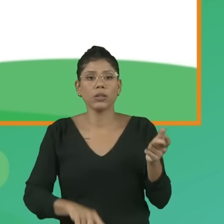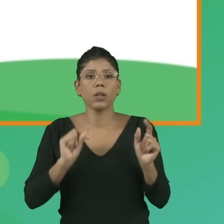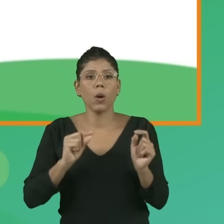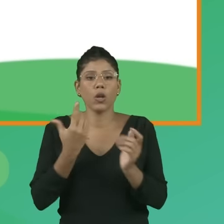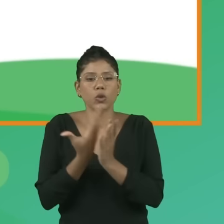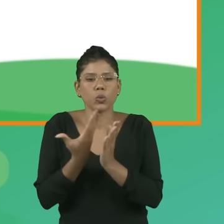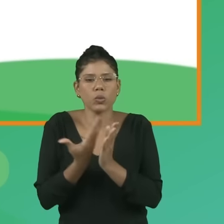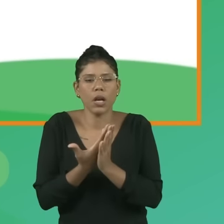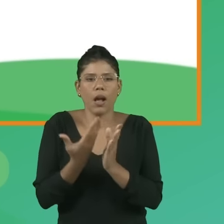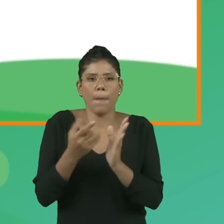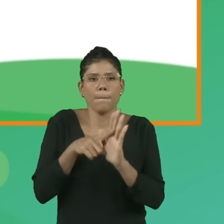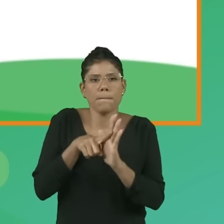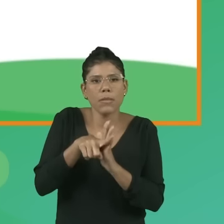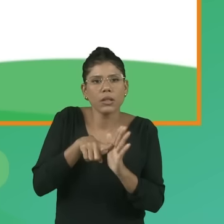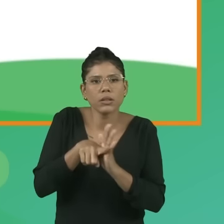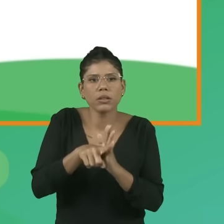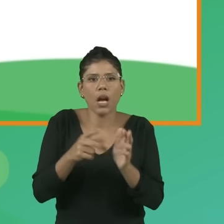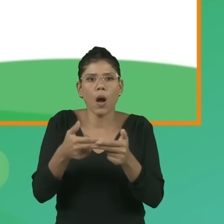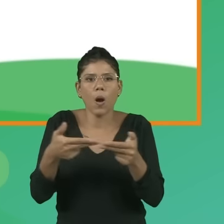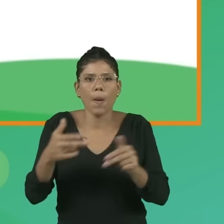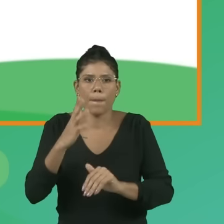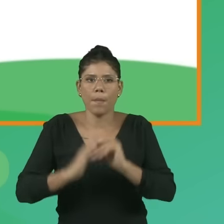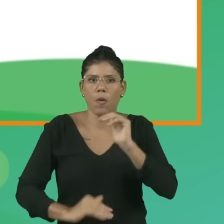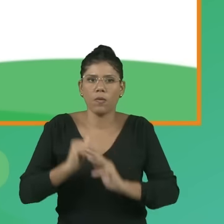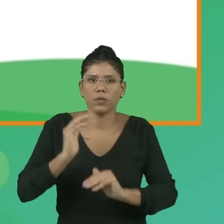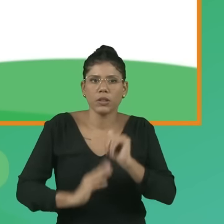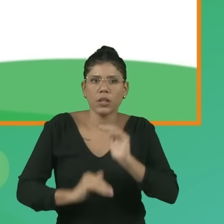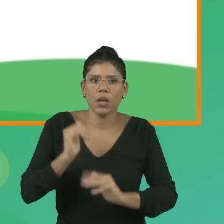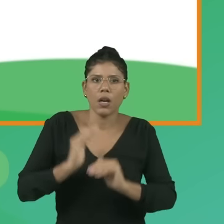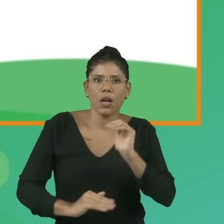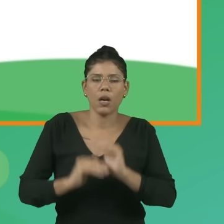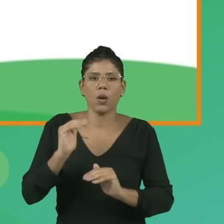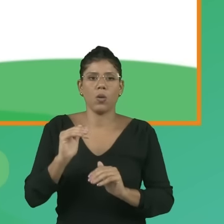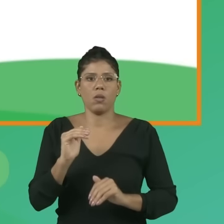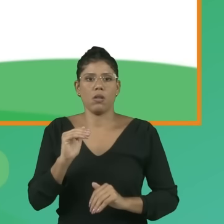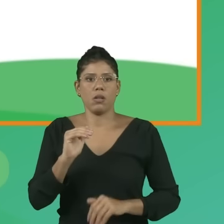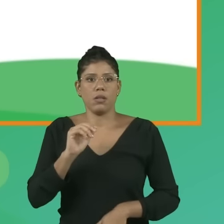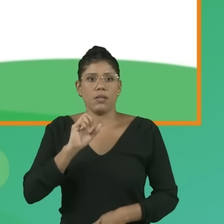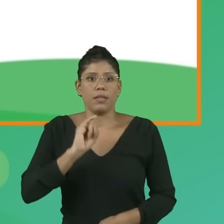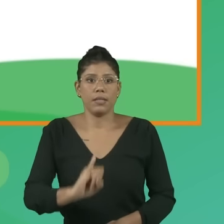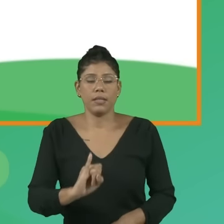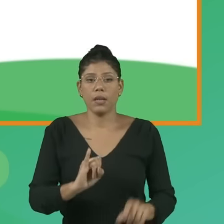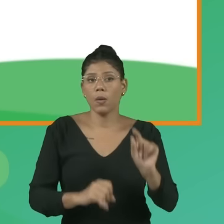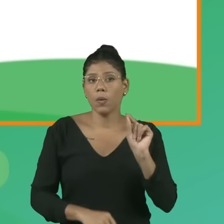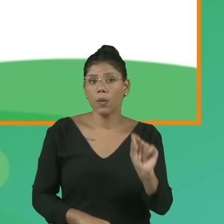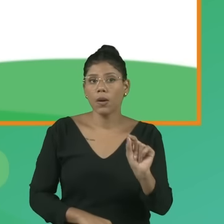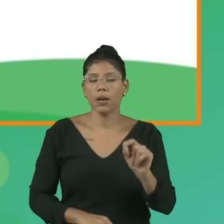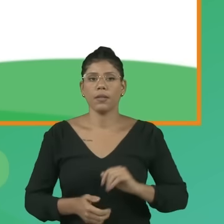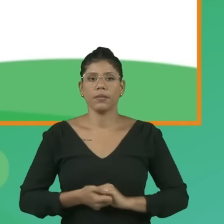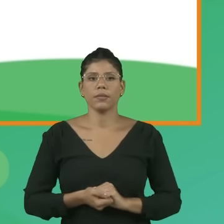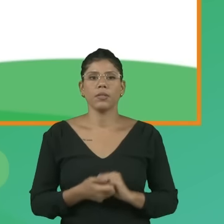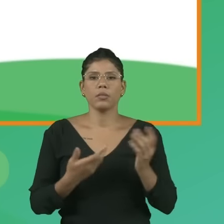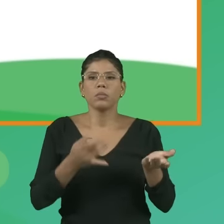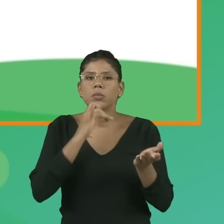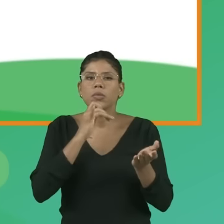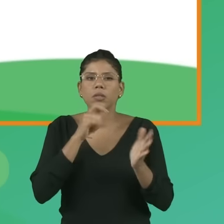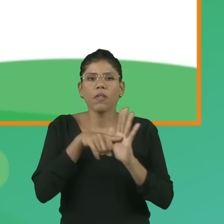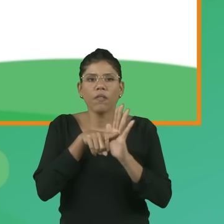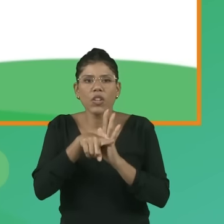atividade, essa profissão, essa vocação que elas tinham em investigar,